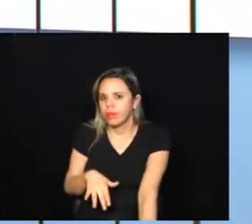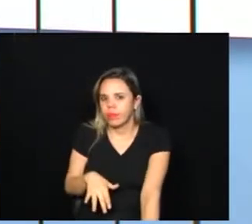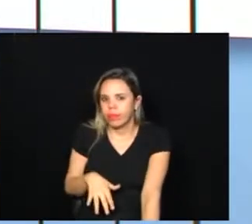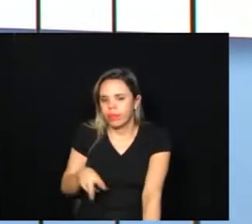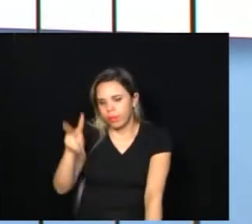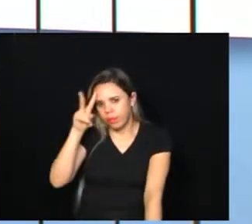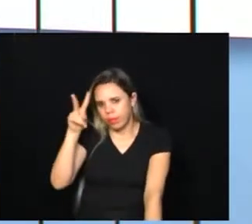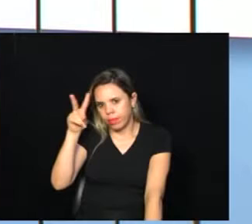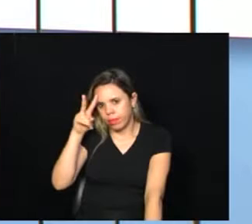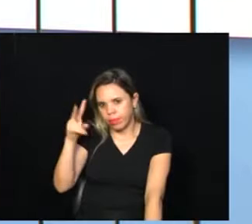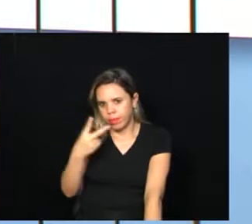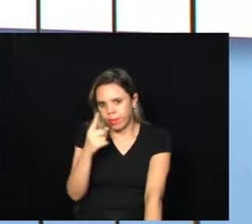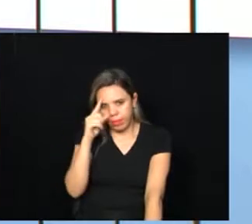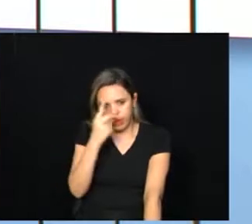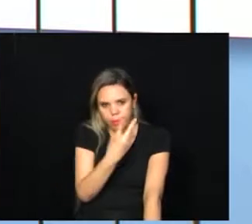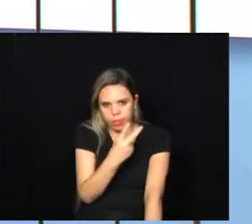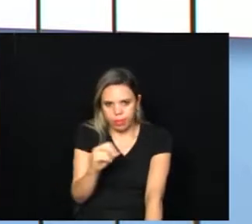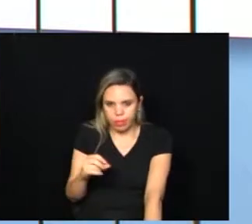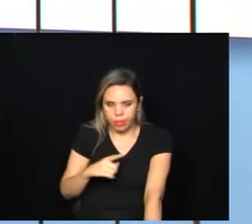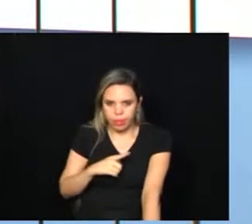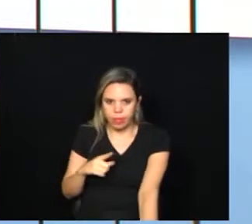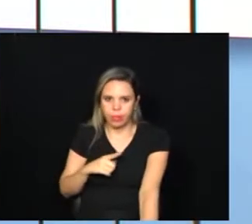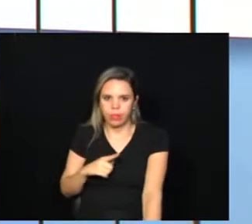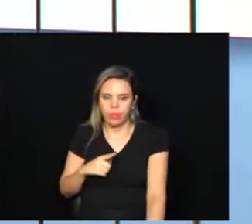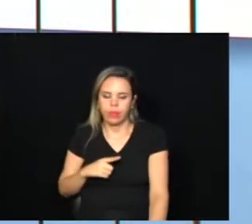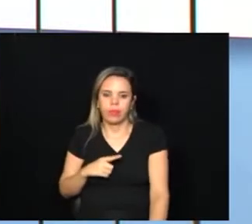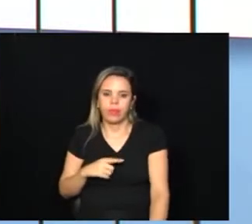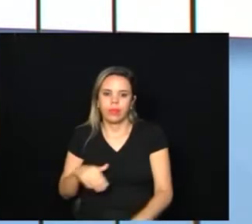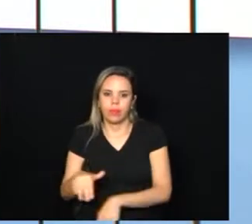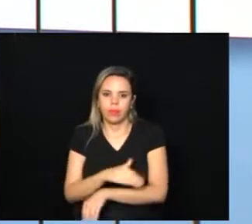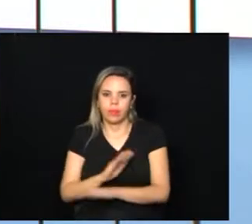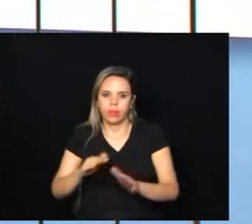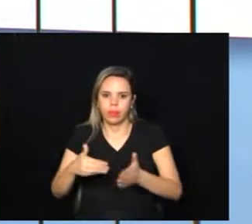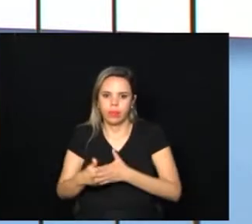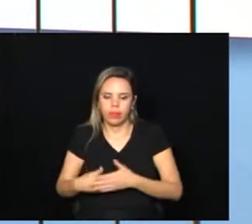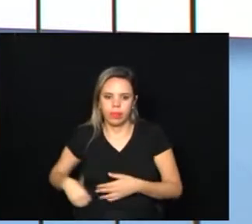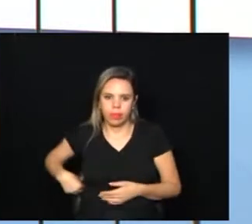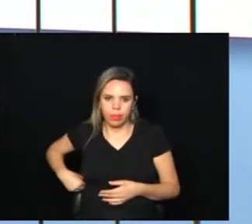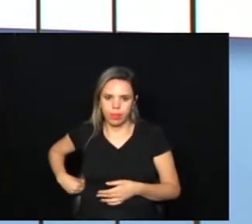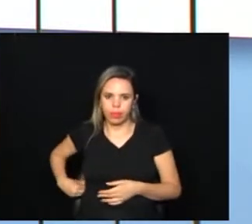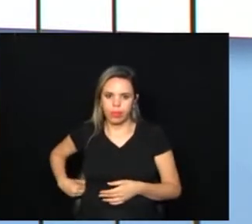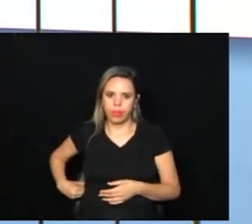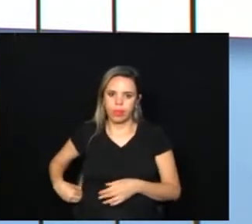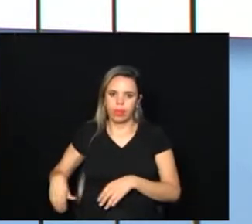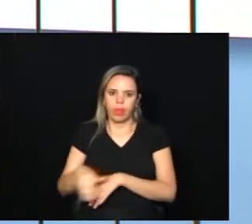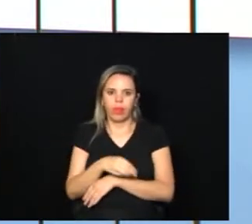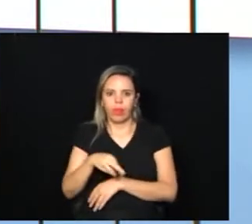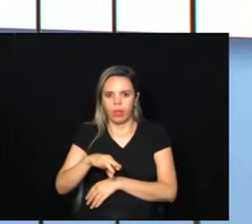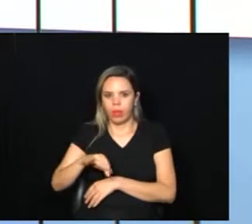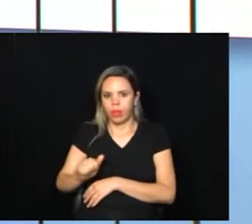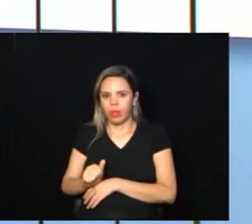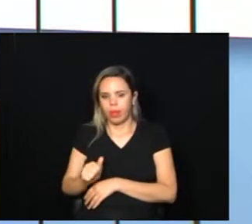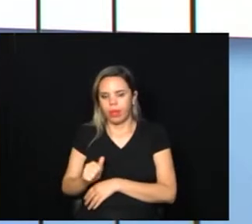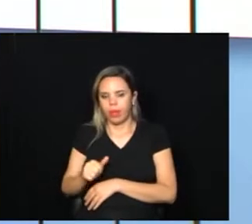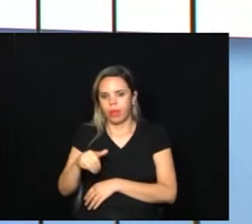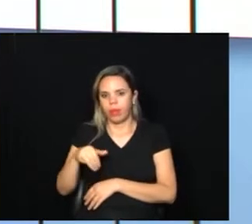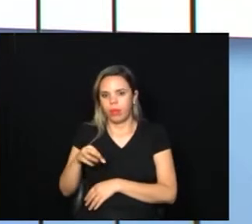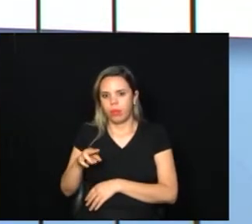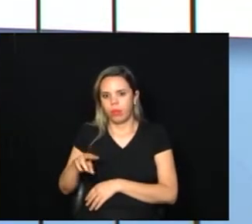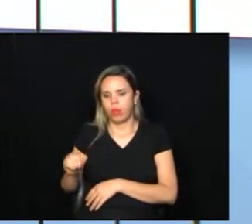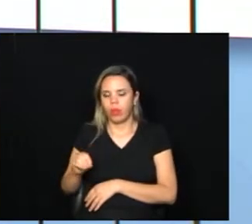Na segunda-feira do dia 20, nós temos aí cruzamentos bloqueados entre a Rua Maria Monteiro e a Rua